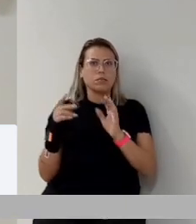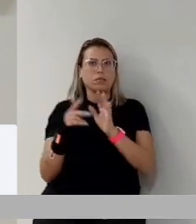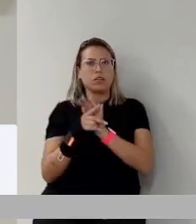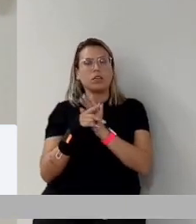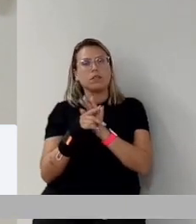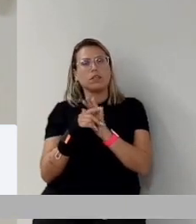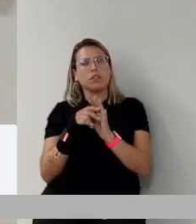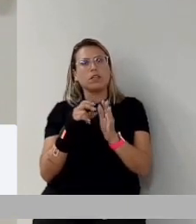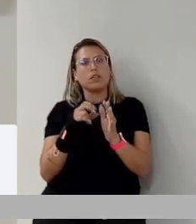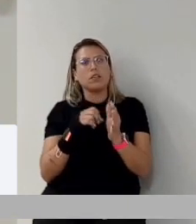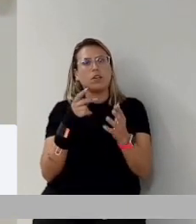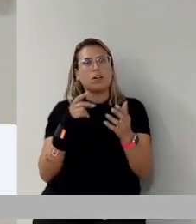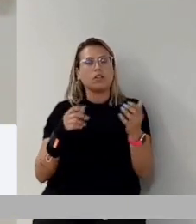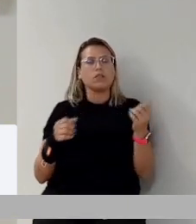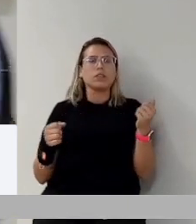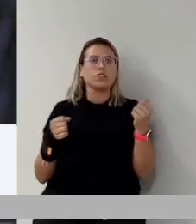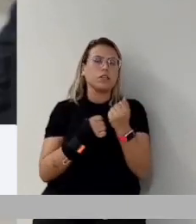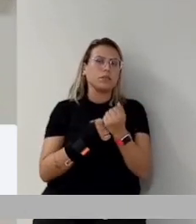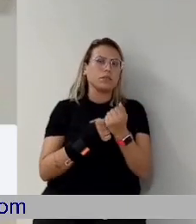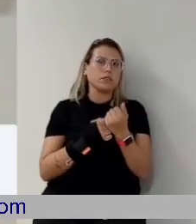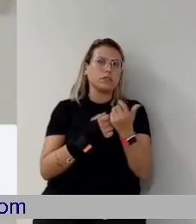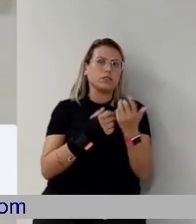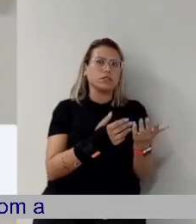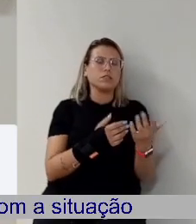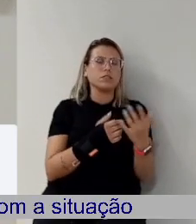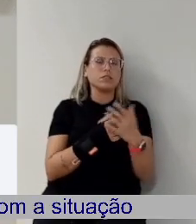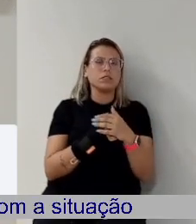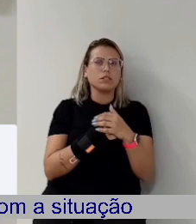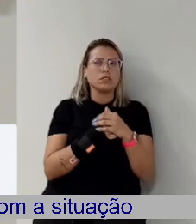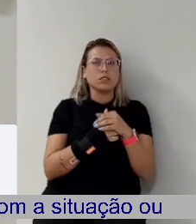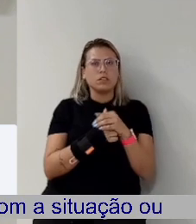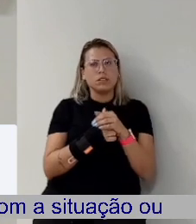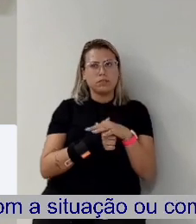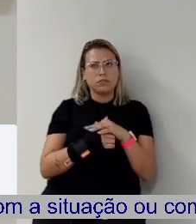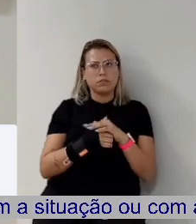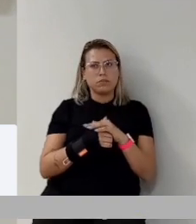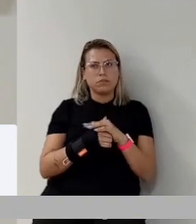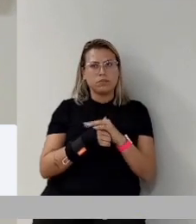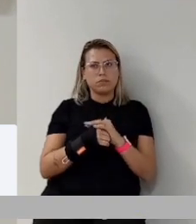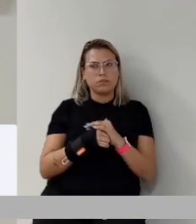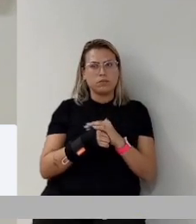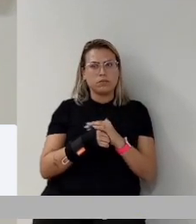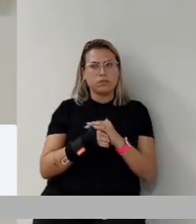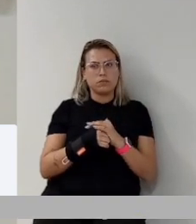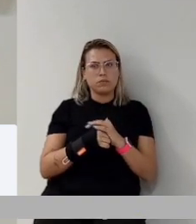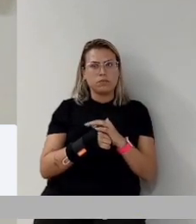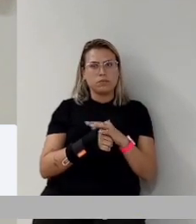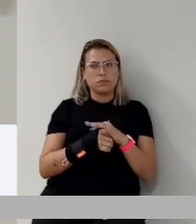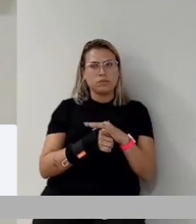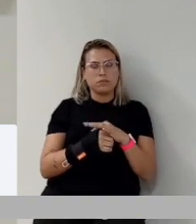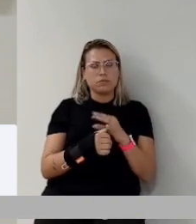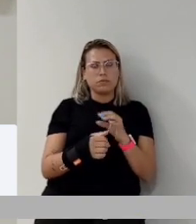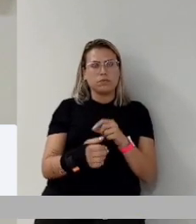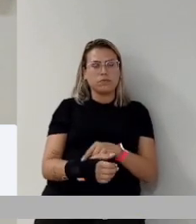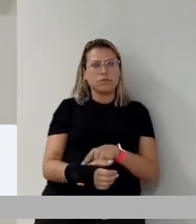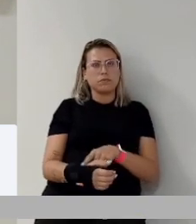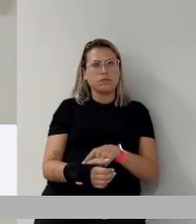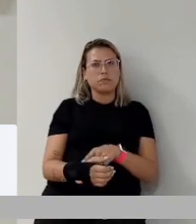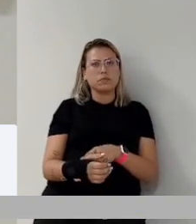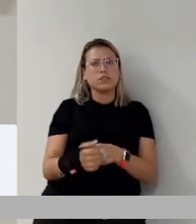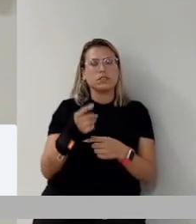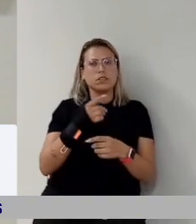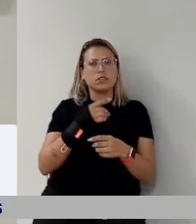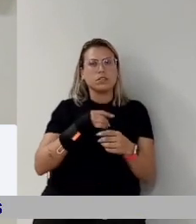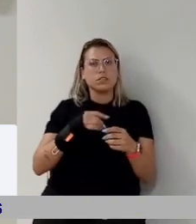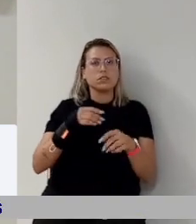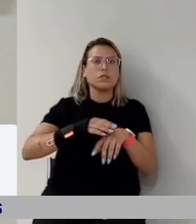vai fazer composição com a situação ou com a gestão nada é descartado comentários